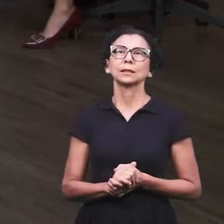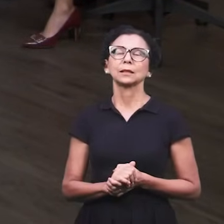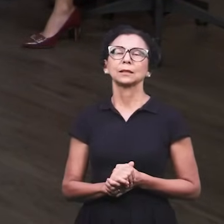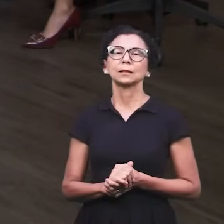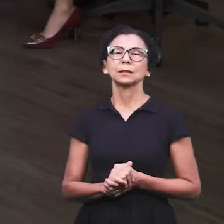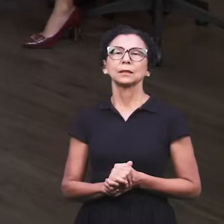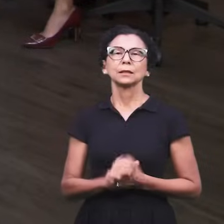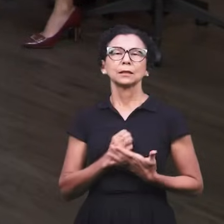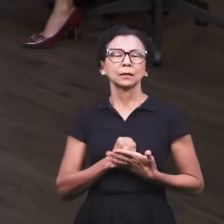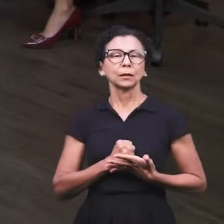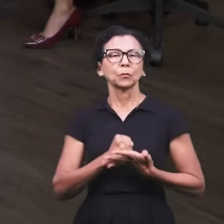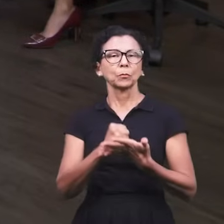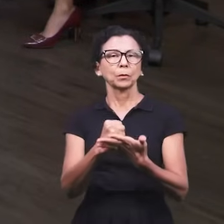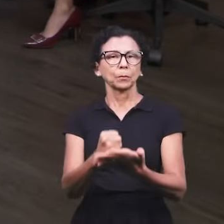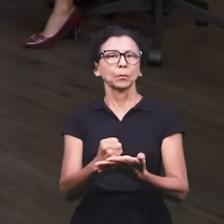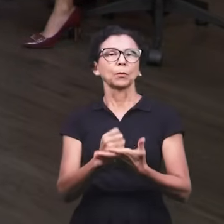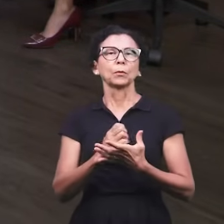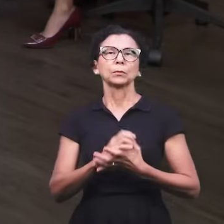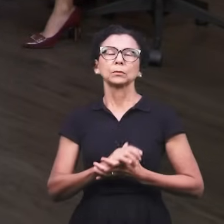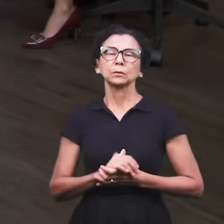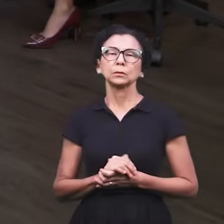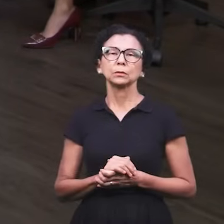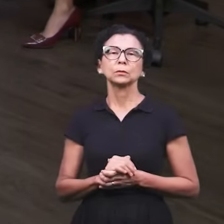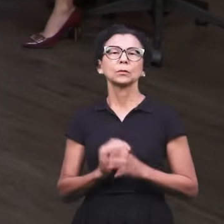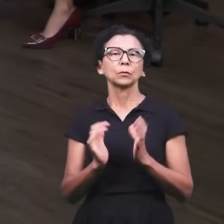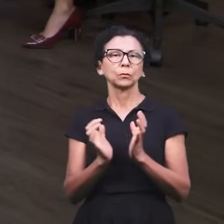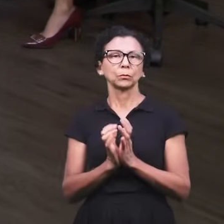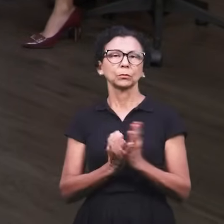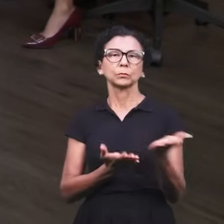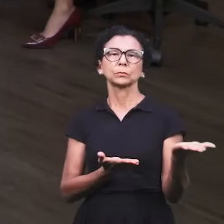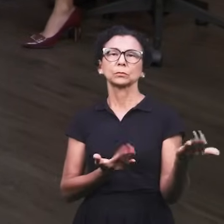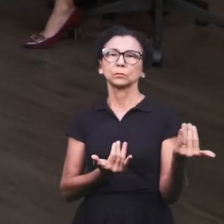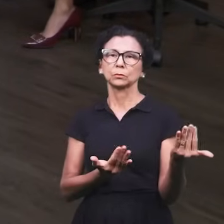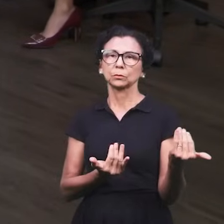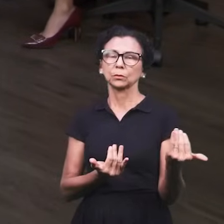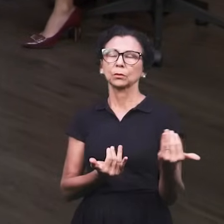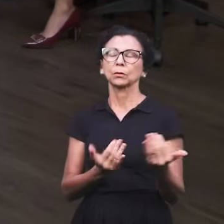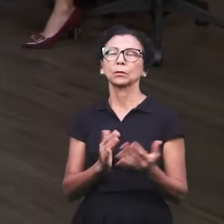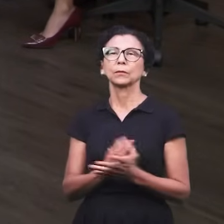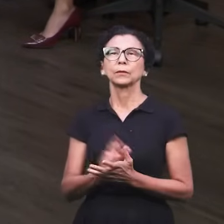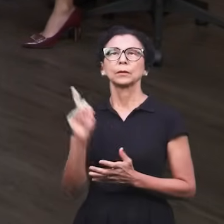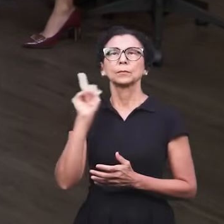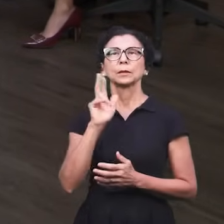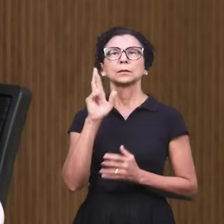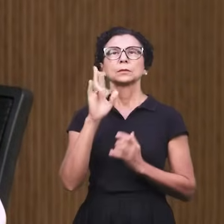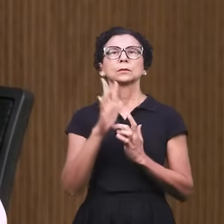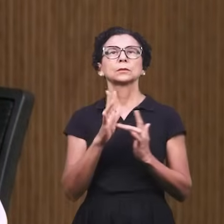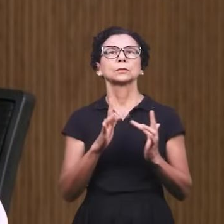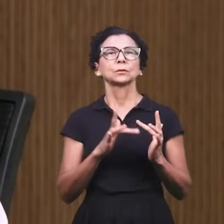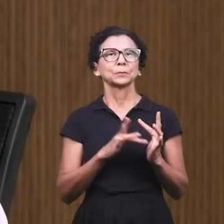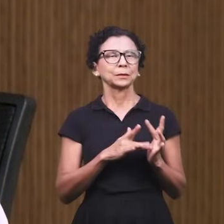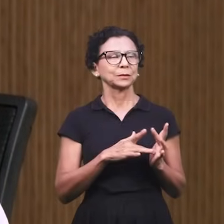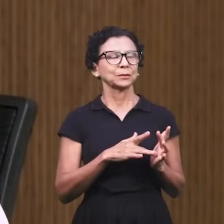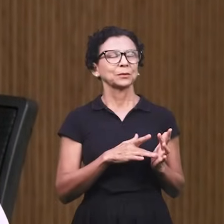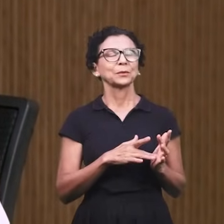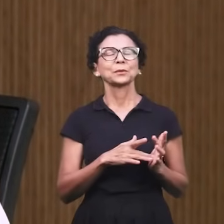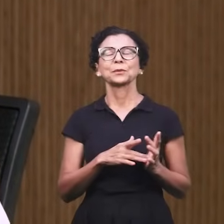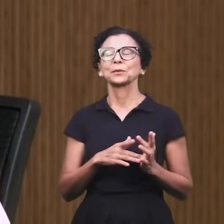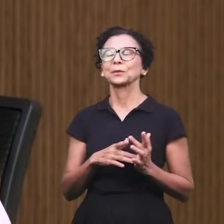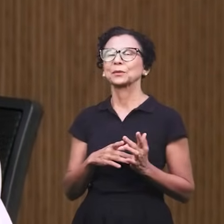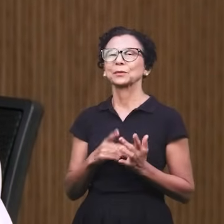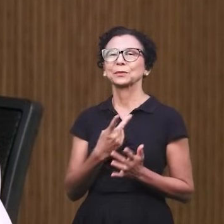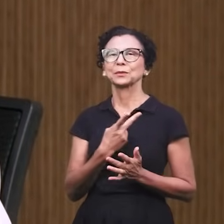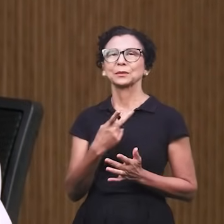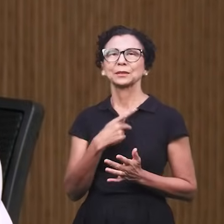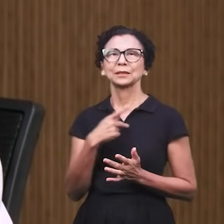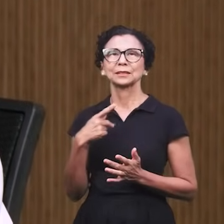parte, especialmente na interlocução com os nossos jovens. Andréia, a paz do Senhor. A paz do Senhor, pastores.